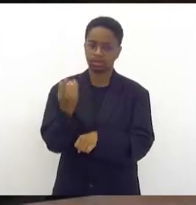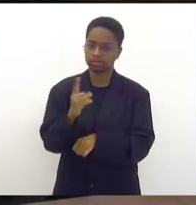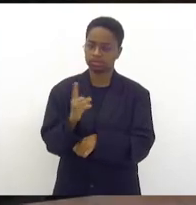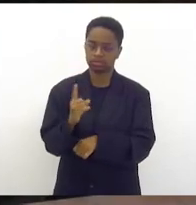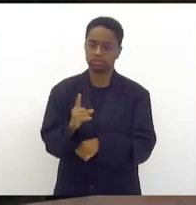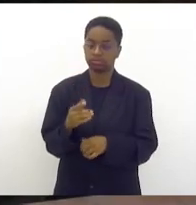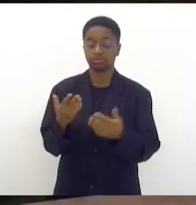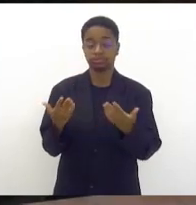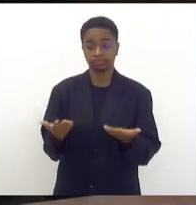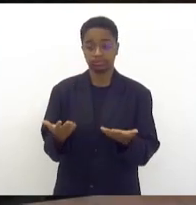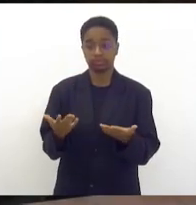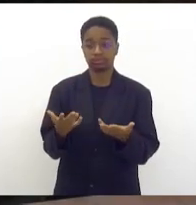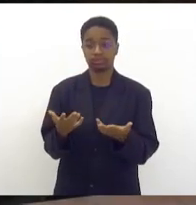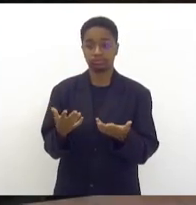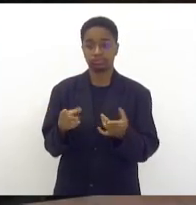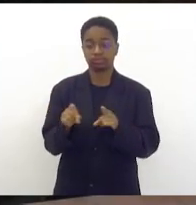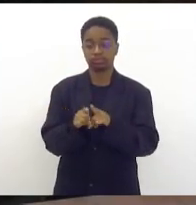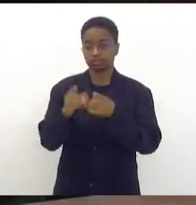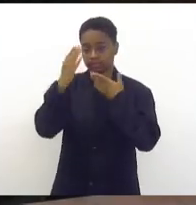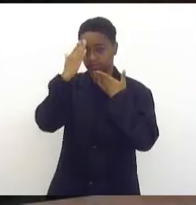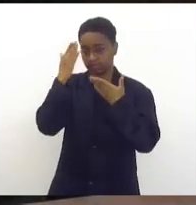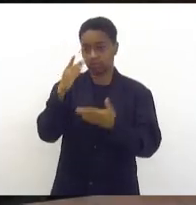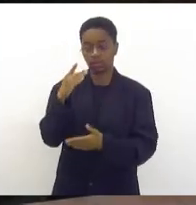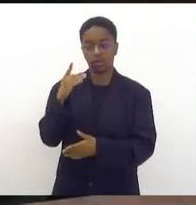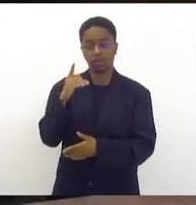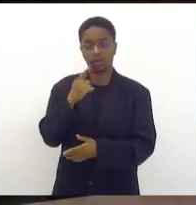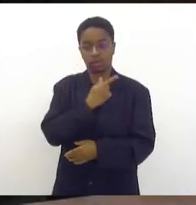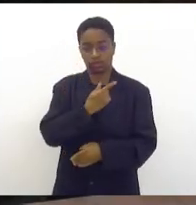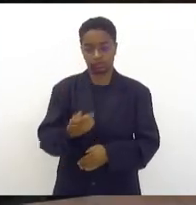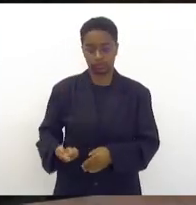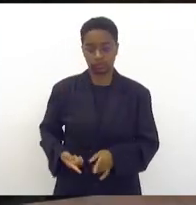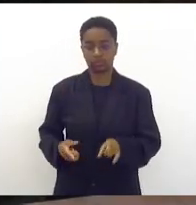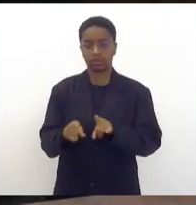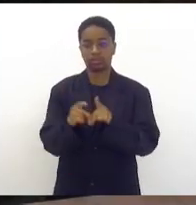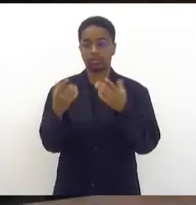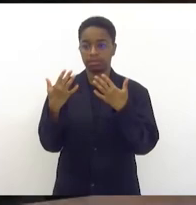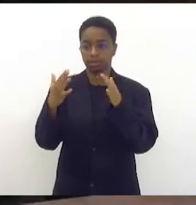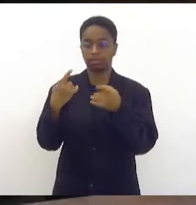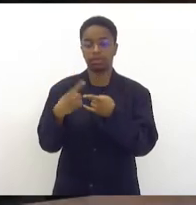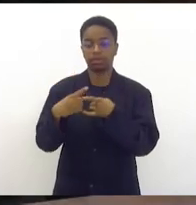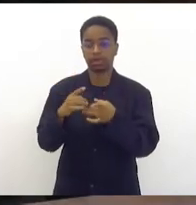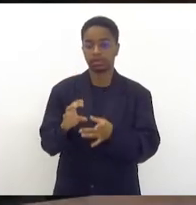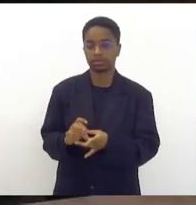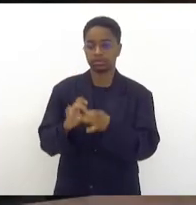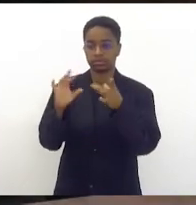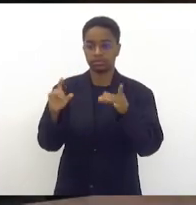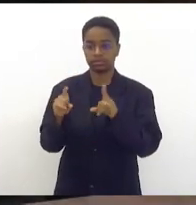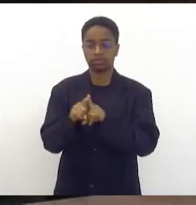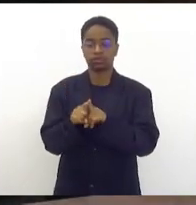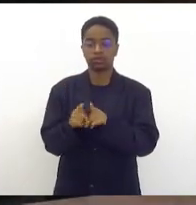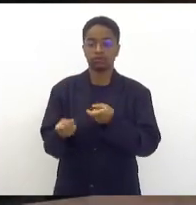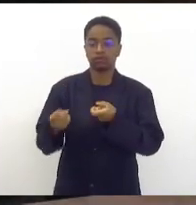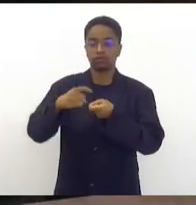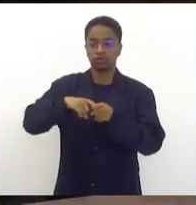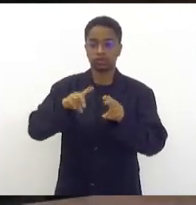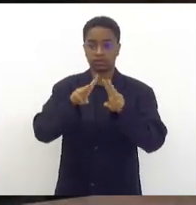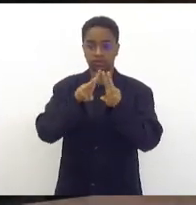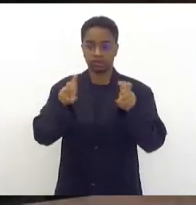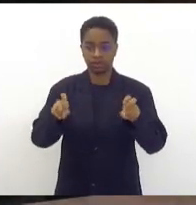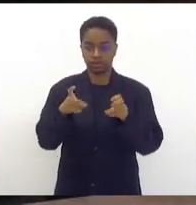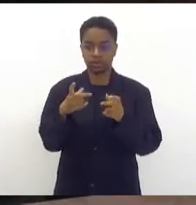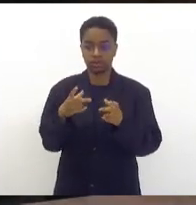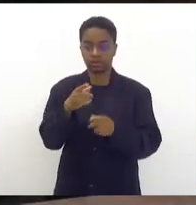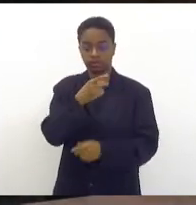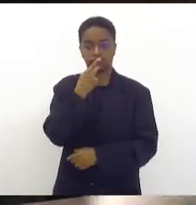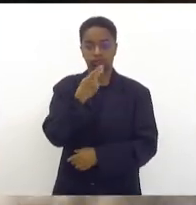mais. Então, da mesma forma, agradeço ao governador, parabenizo o governador, que deu carta branca. E, voltando no assunto, quando ele cita o prefeito